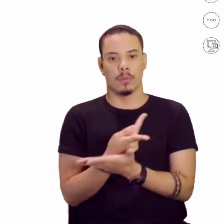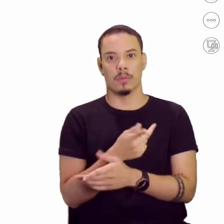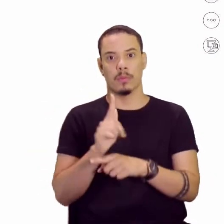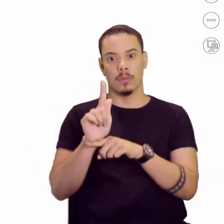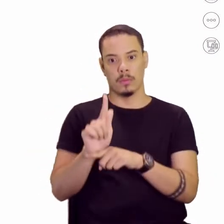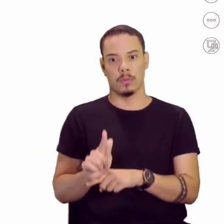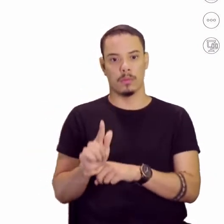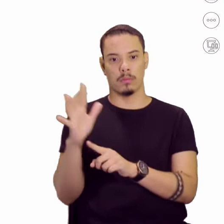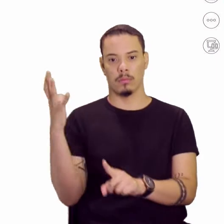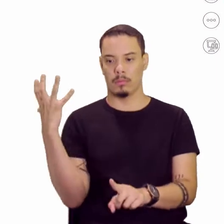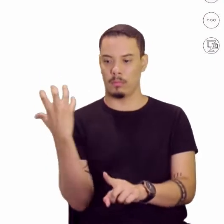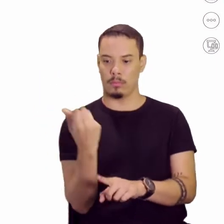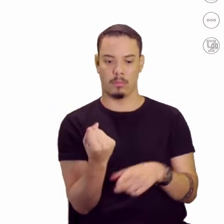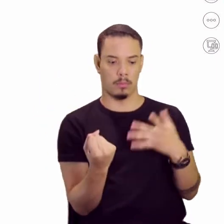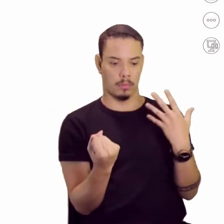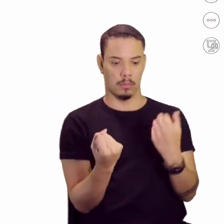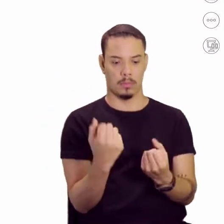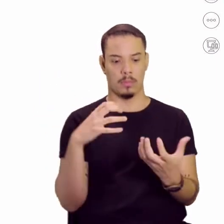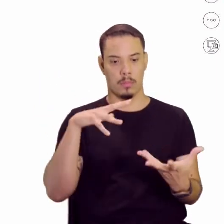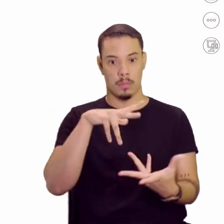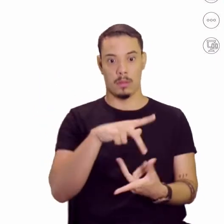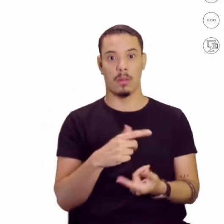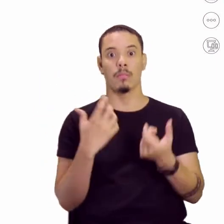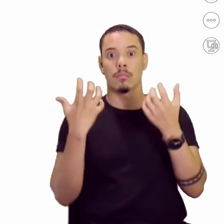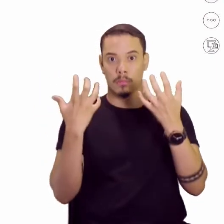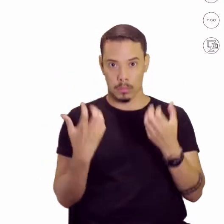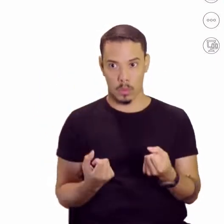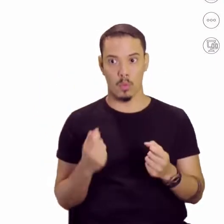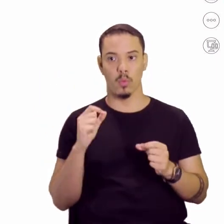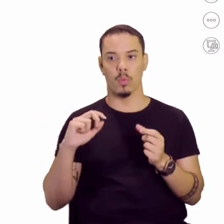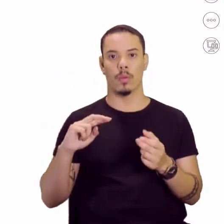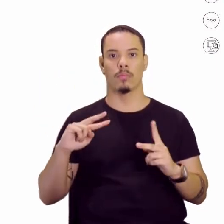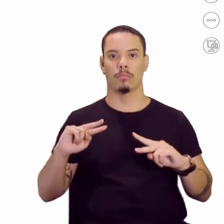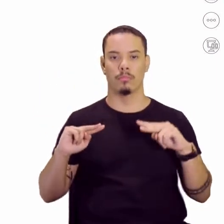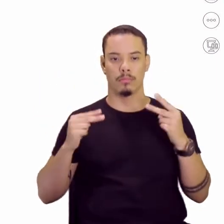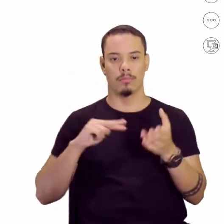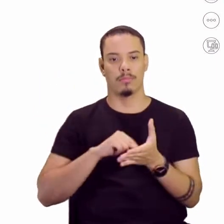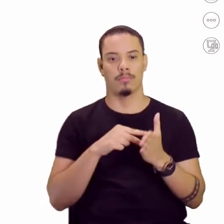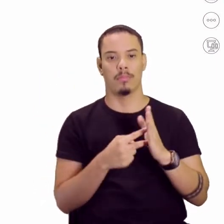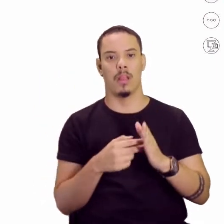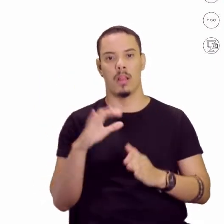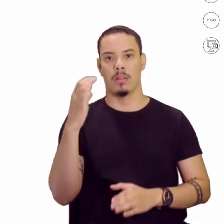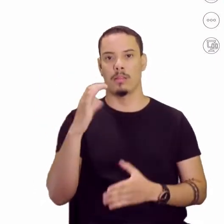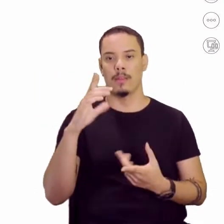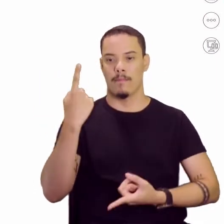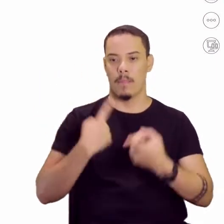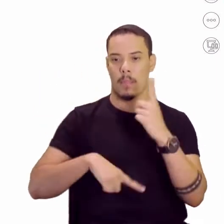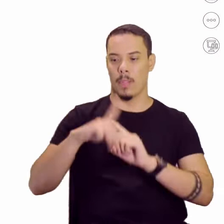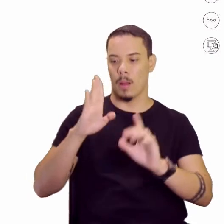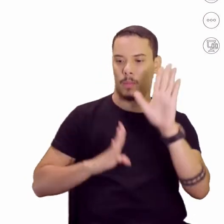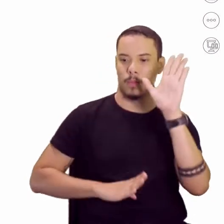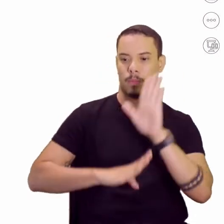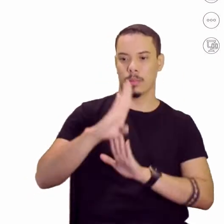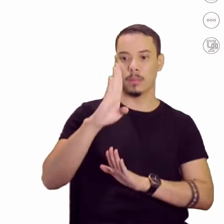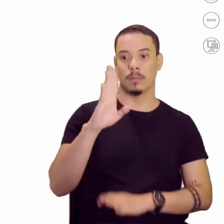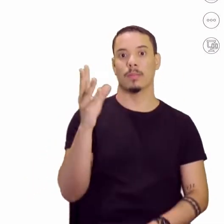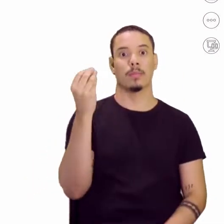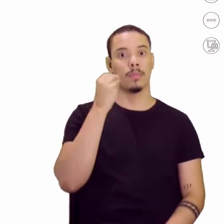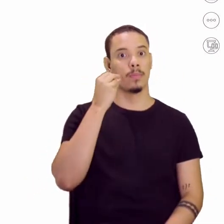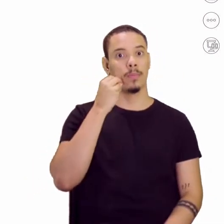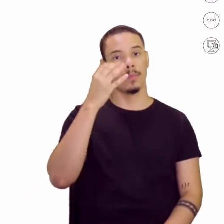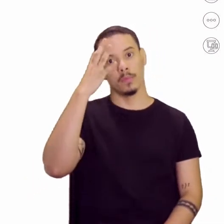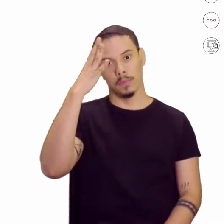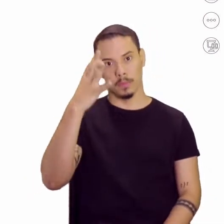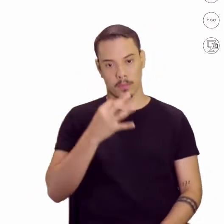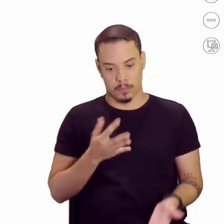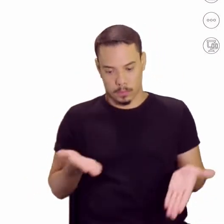de ser atraído pela Terra, permitiu significativos avanços da ciência. Exato. Tentando entender isso, fez com que